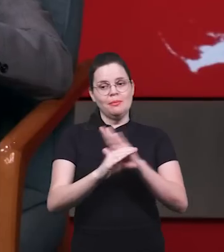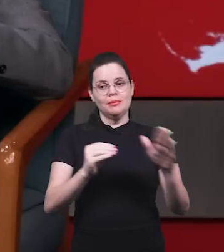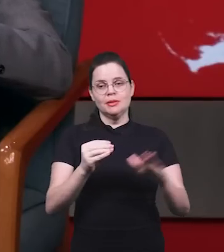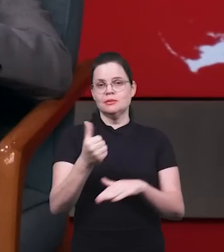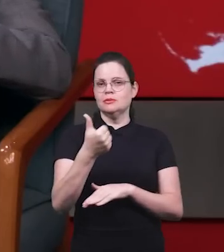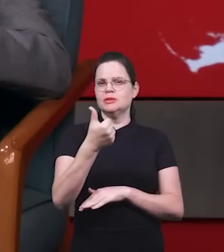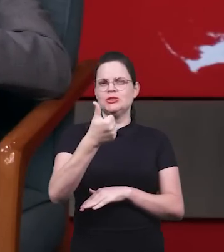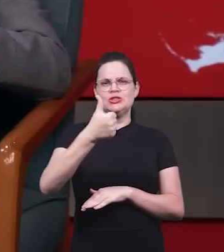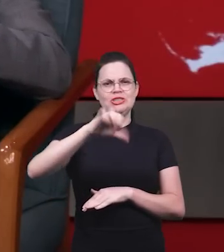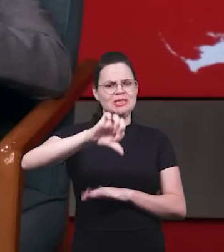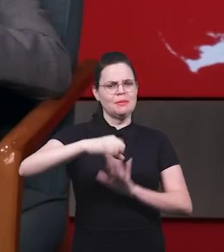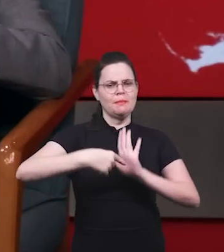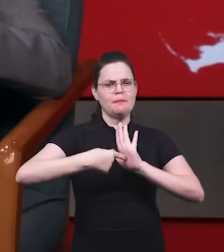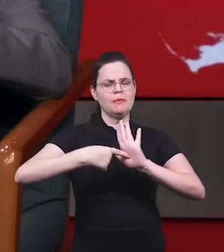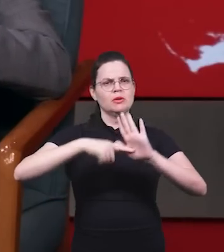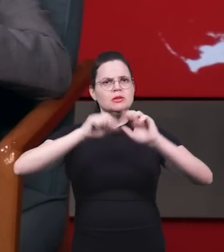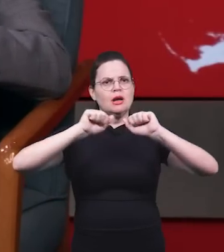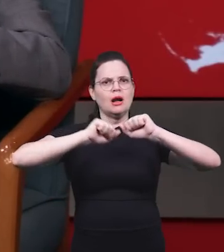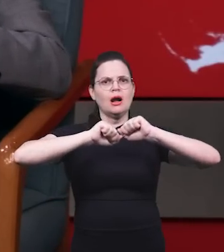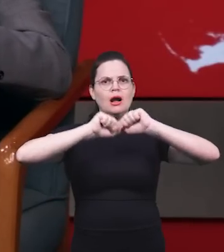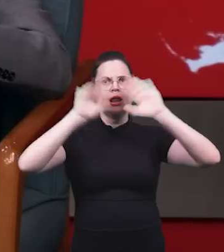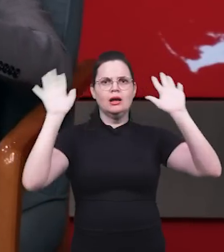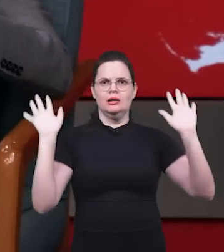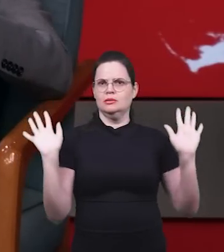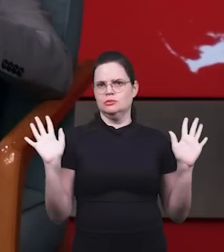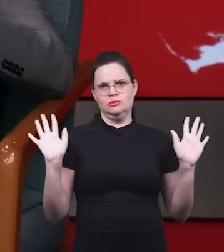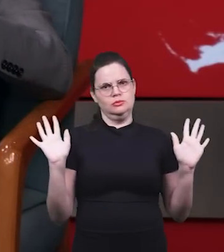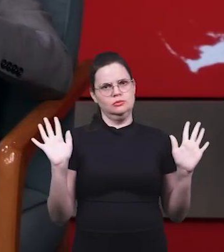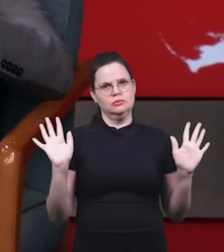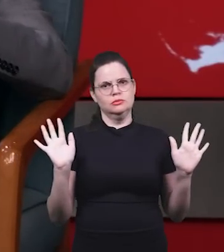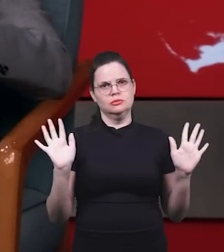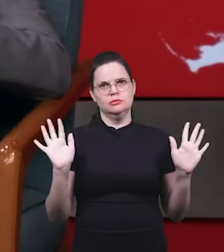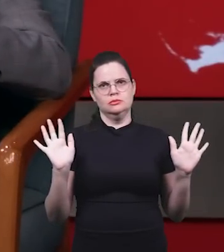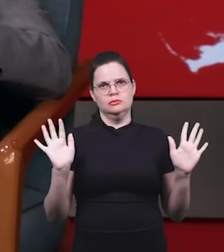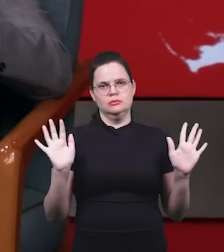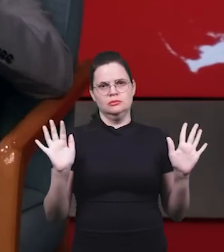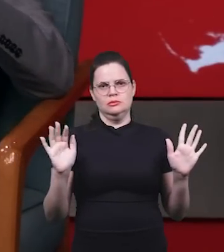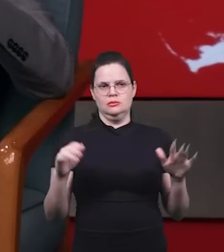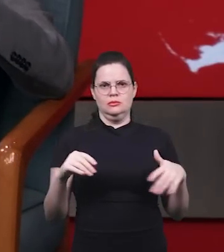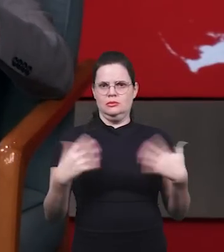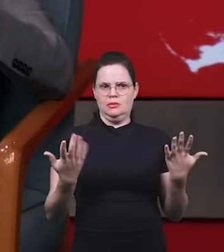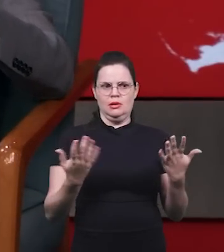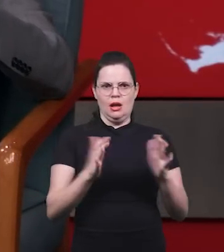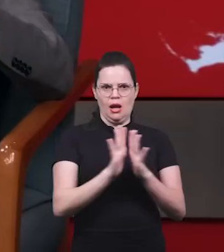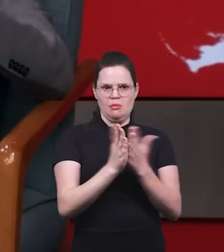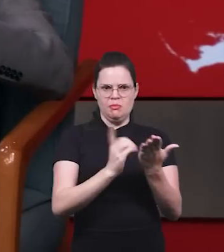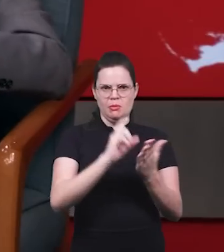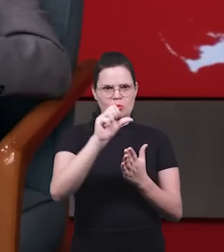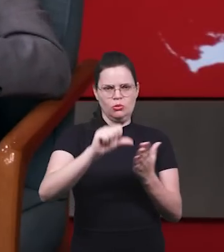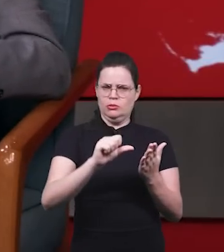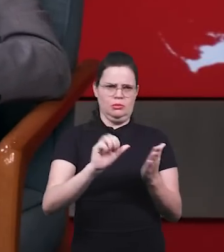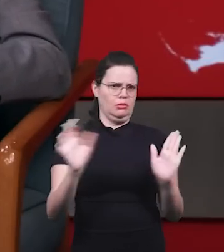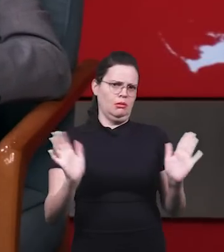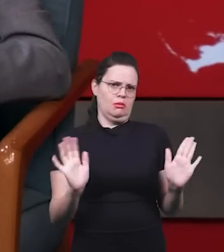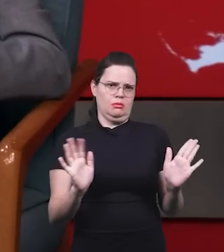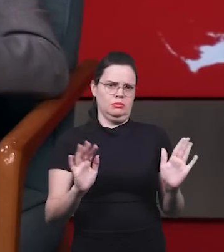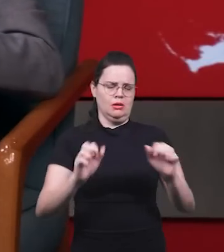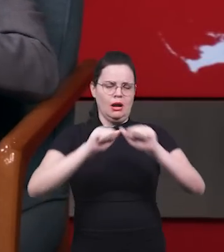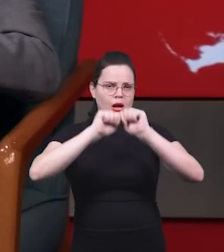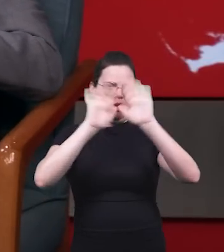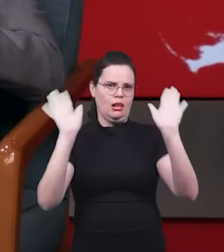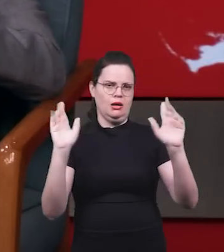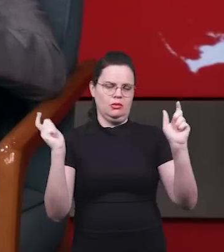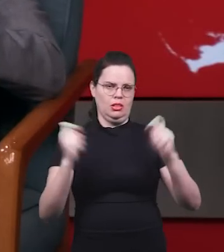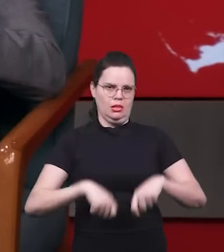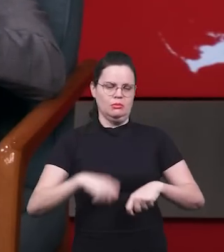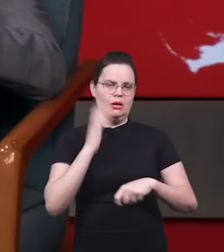porque o capítulo 19 é muito claro, a não ser que a Bíblia fosse mudada. O